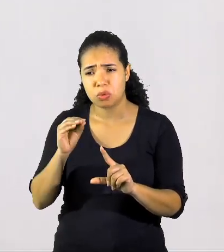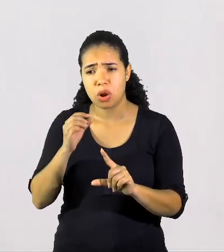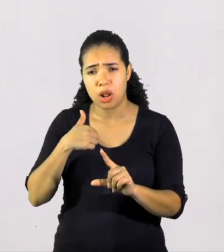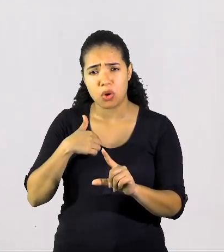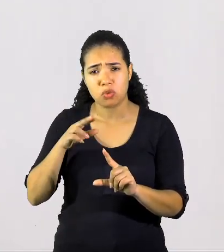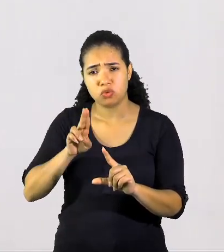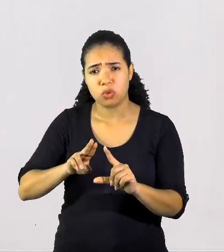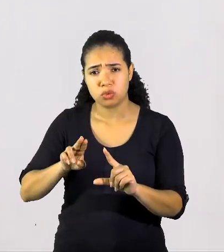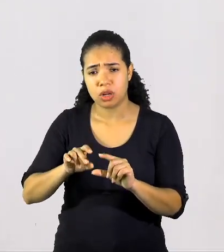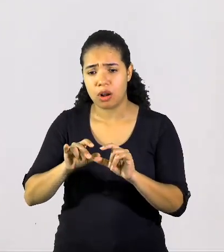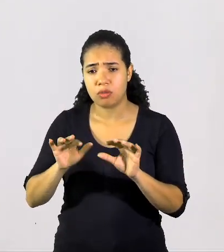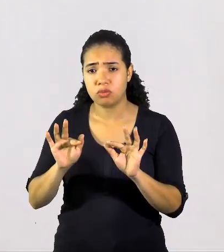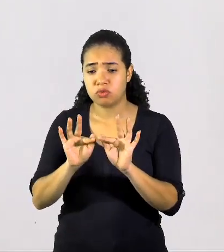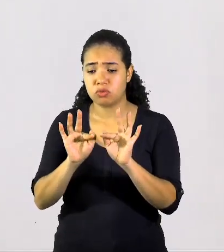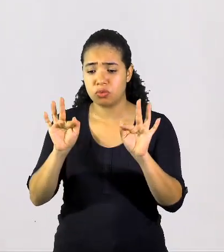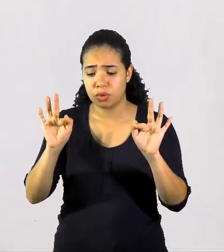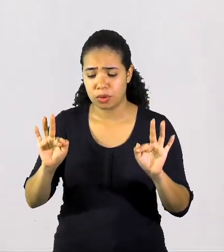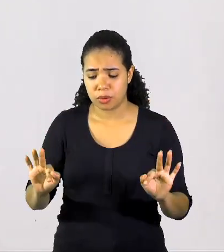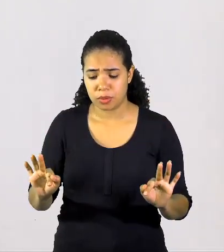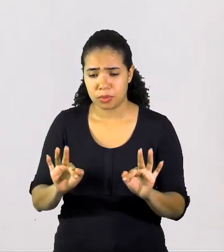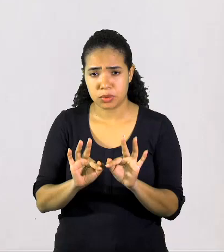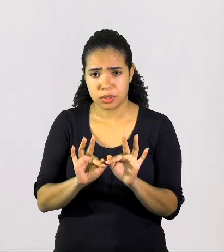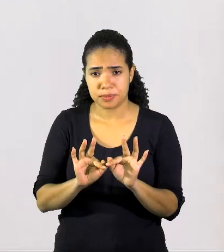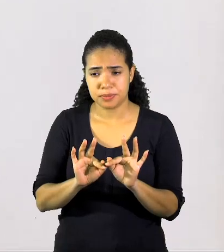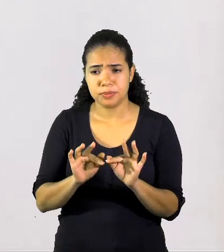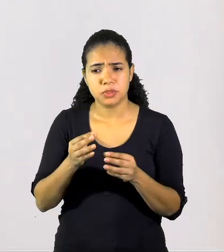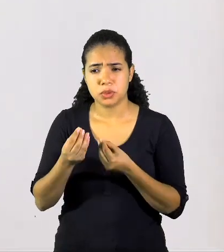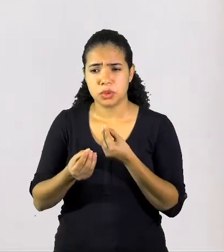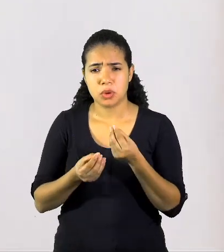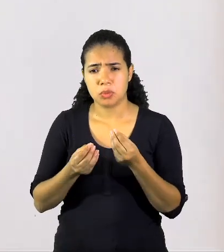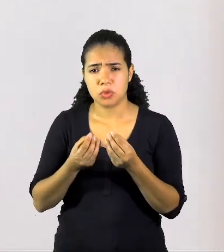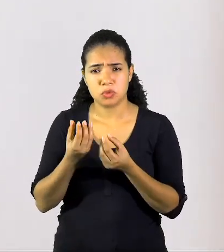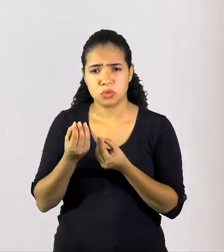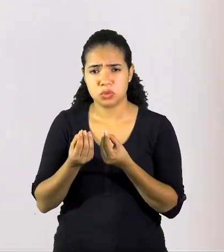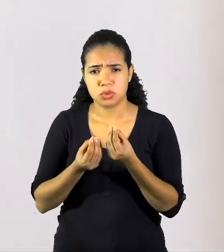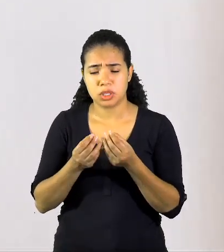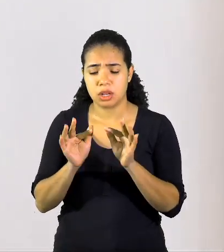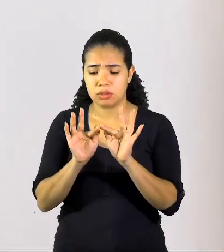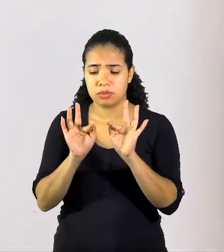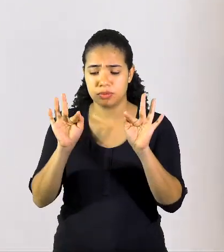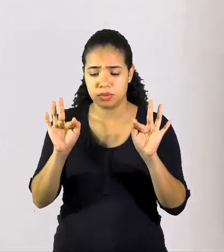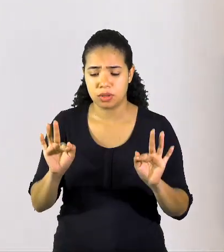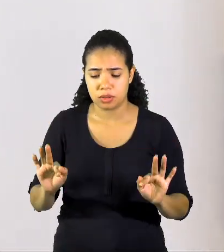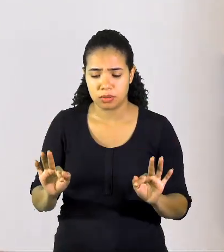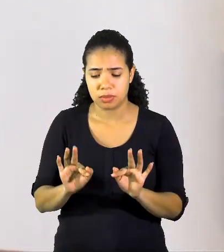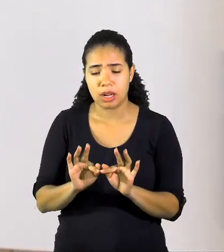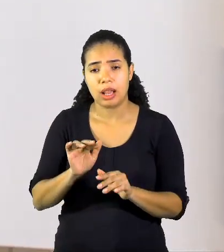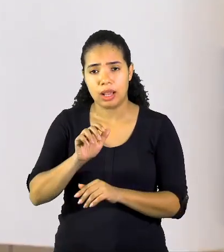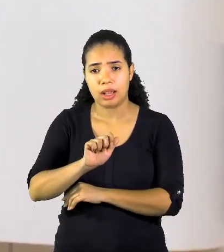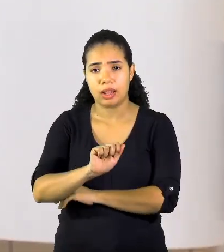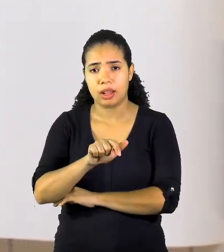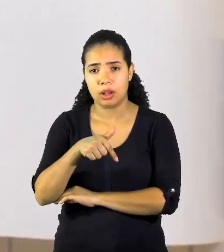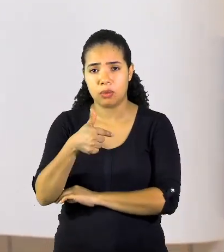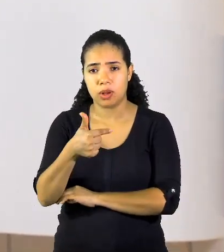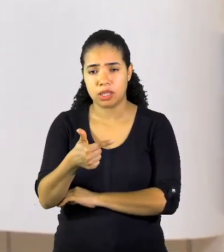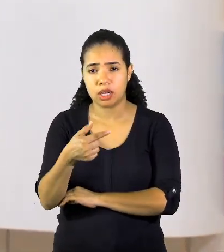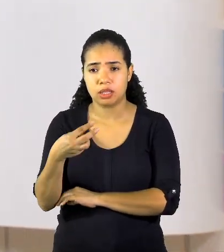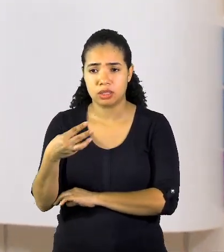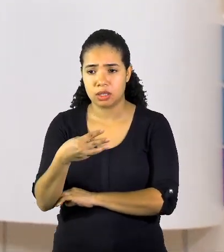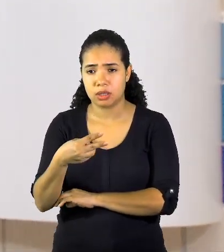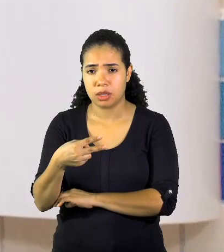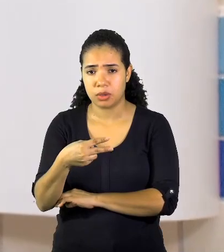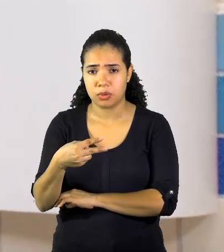Que A ao quadrado é igual a B ao quadrado mais